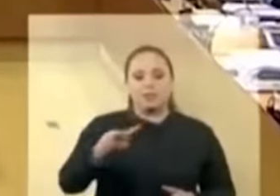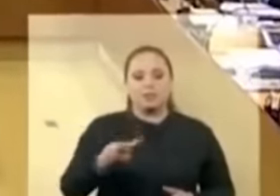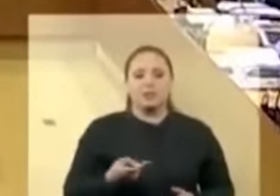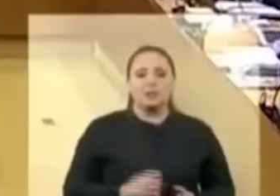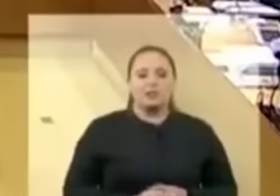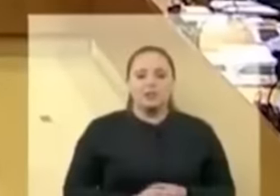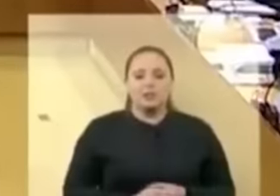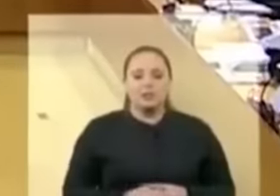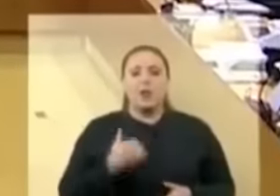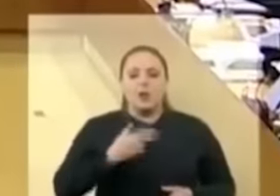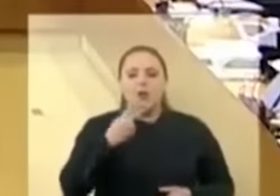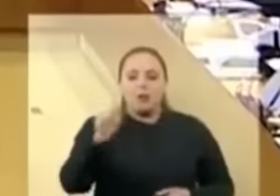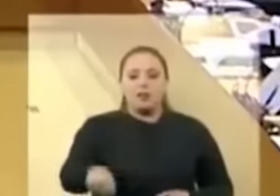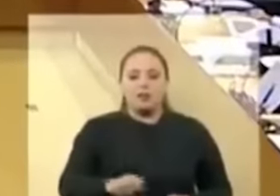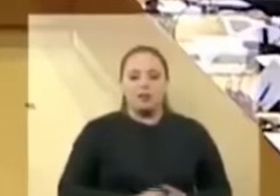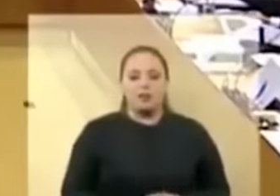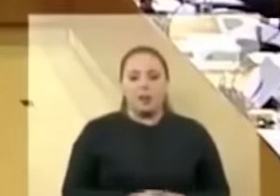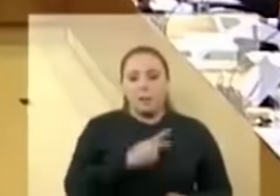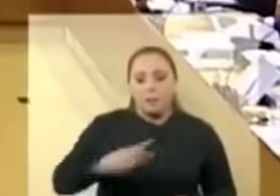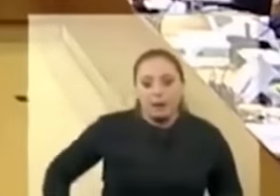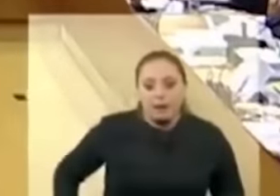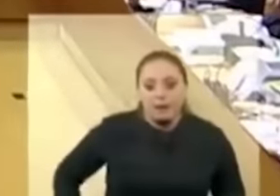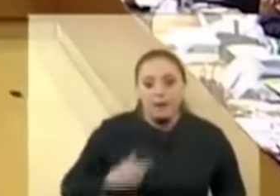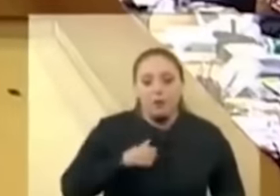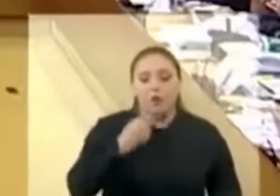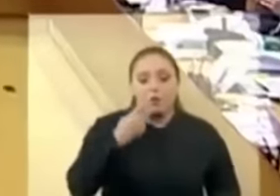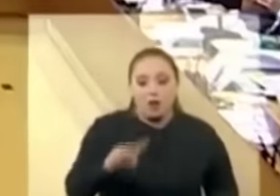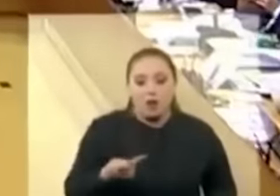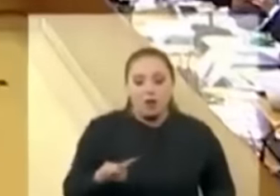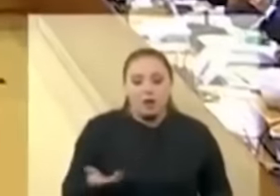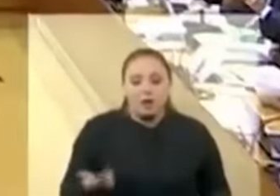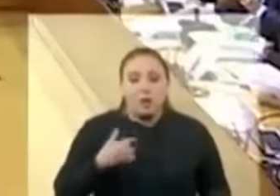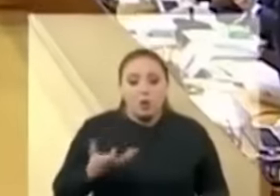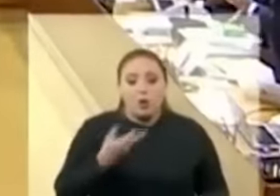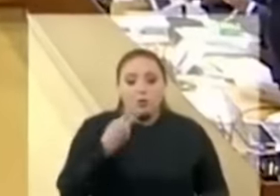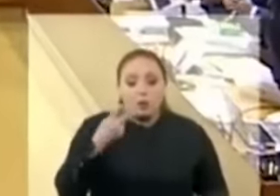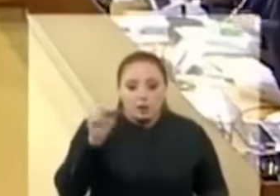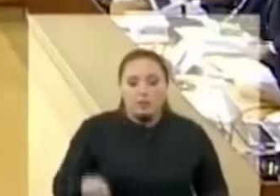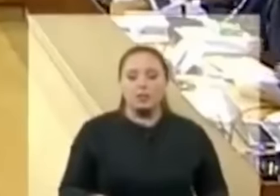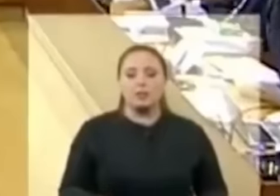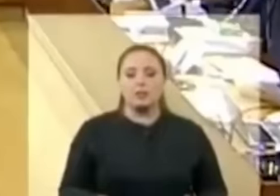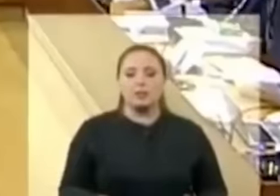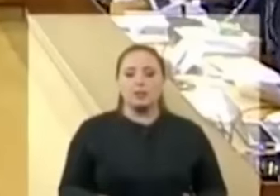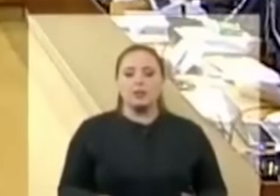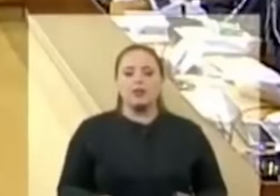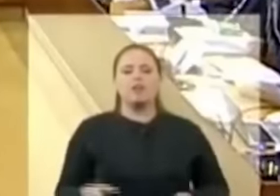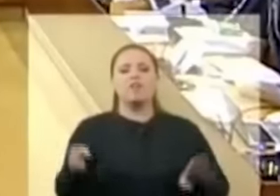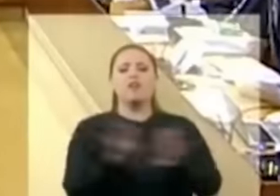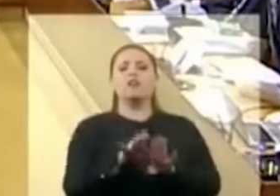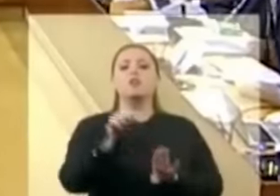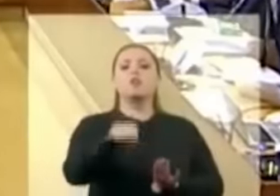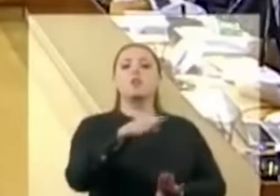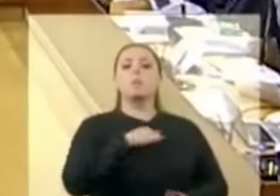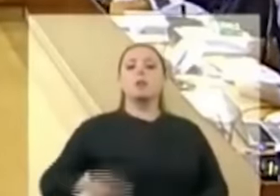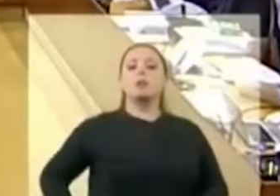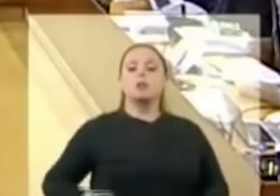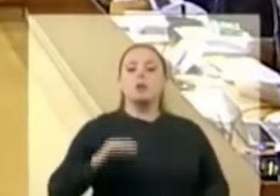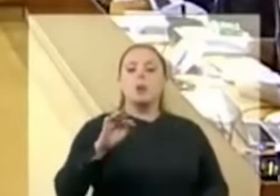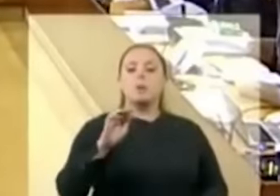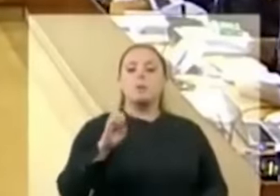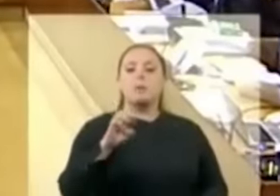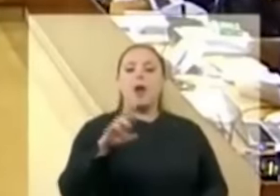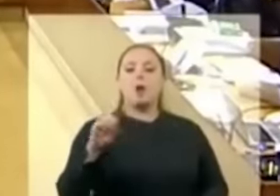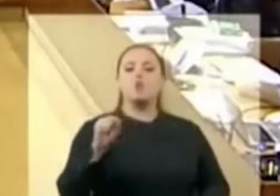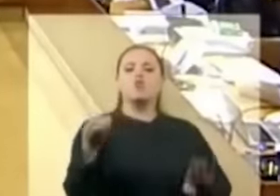com a palavra. Continua com a palavra. Presidente, eu vou recomendar ao ministro Barroso que feche o seu escritório. Feche o seu escritório de advocacia. Peça a